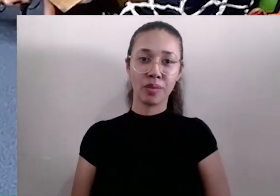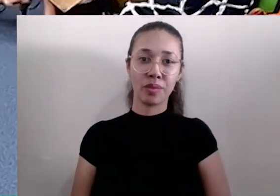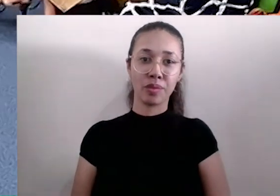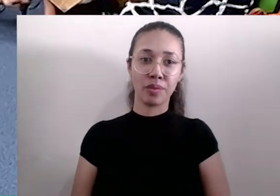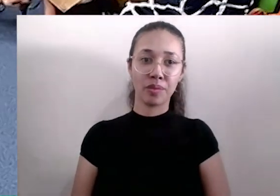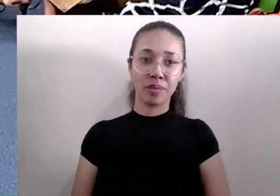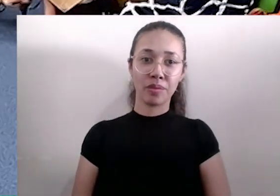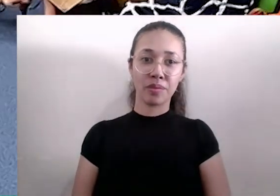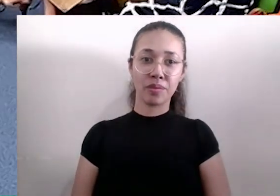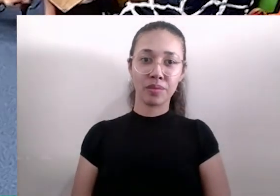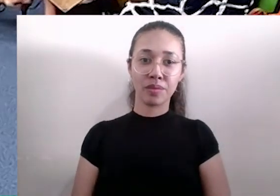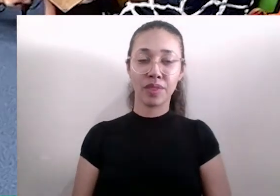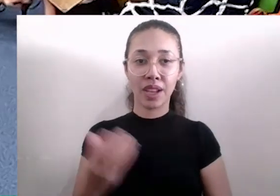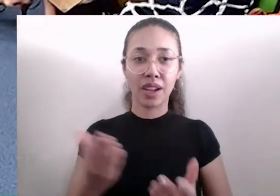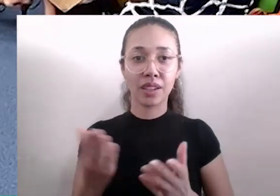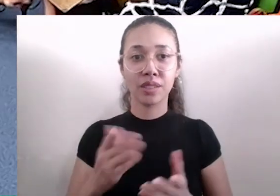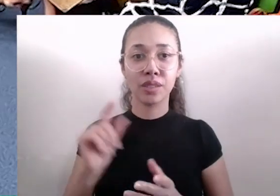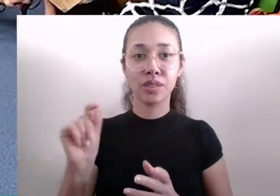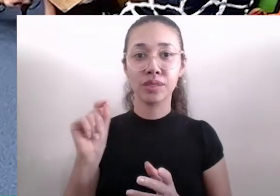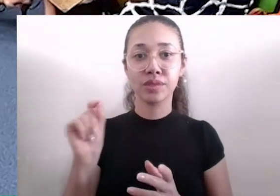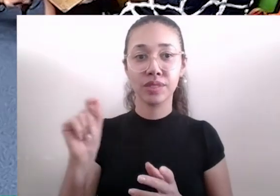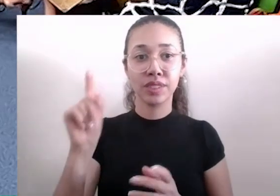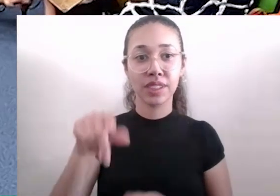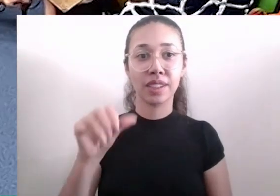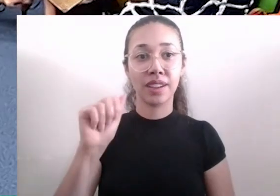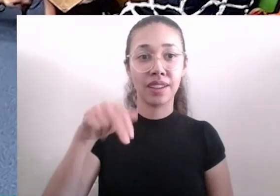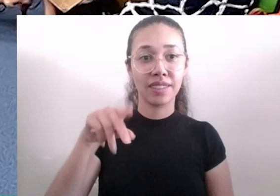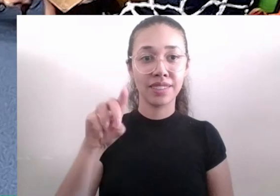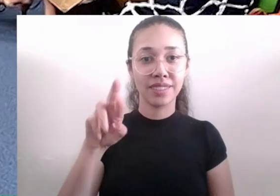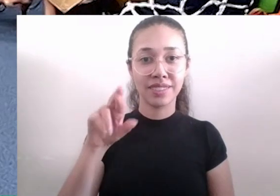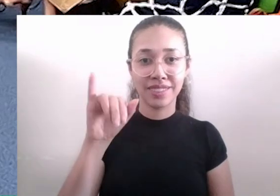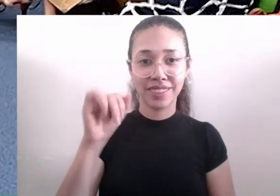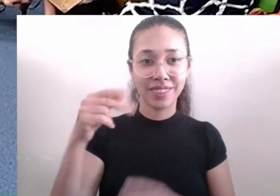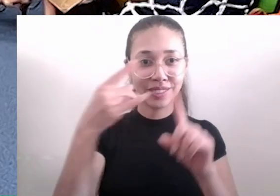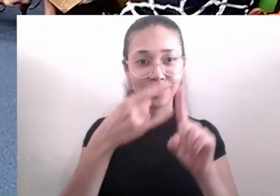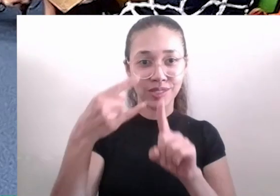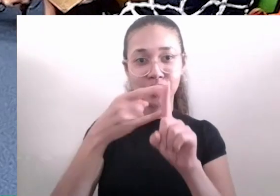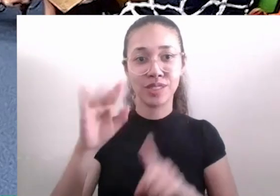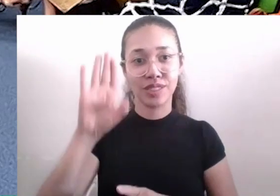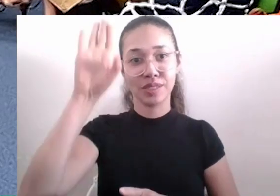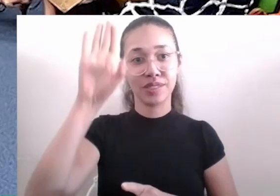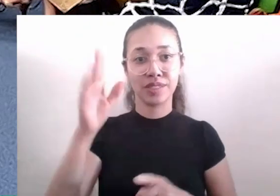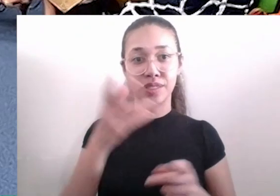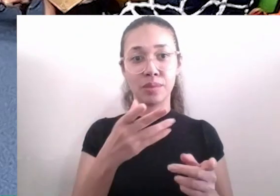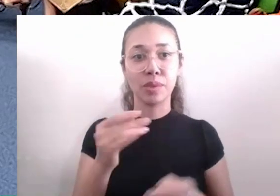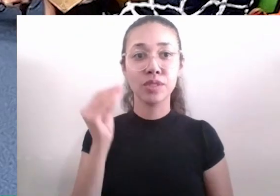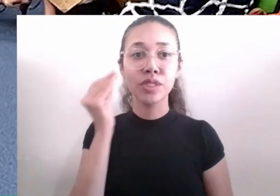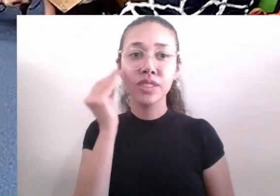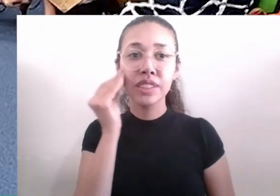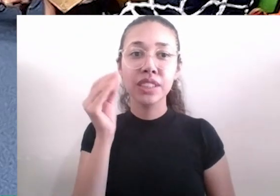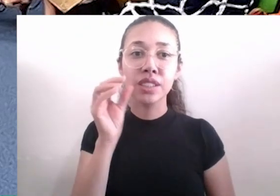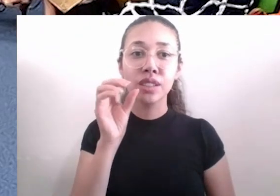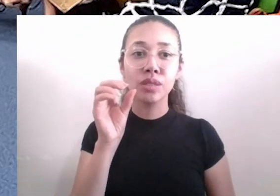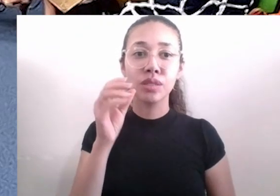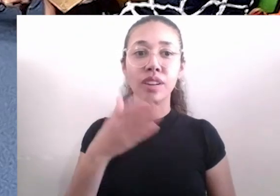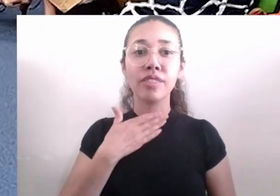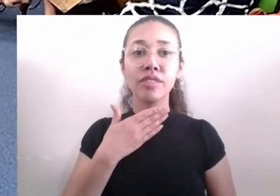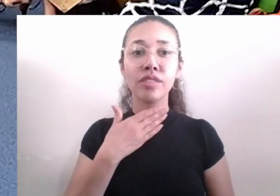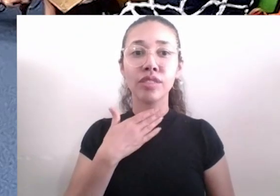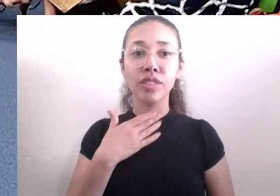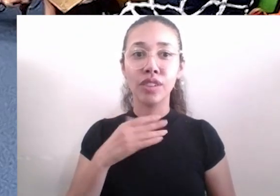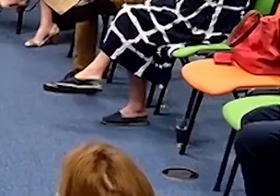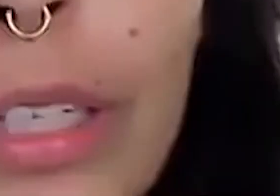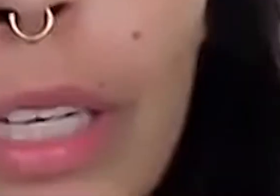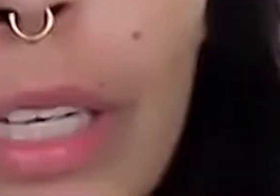som eu vou passar a palavra então para André que tá no Zoom e levantou a mão André Vamos só fazer um teste de som oi vocês estão me